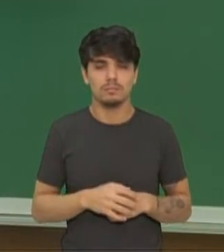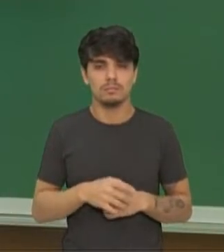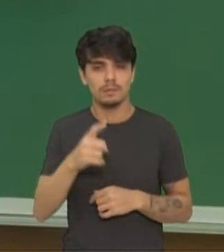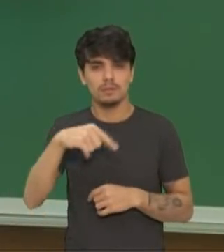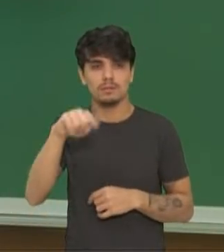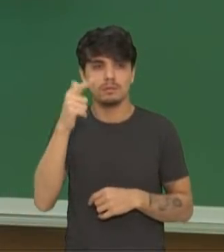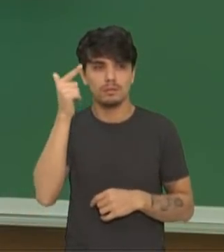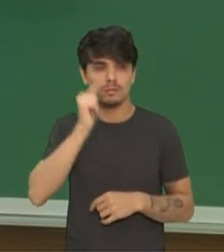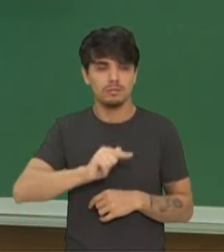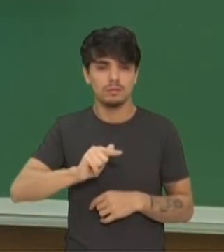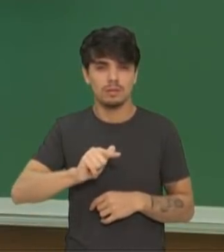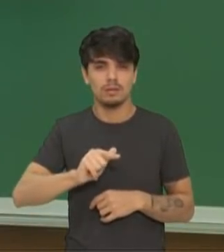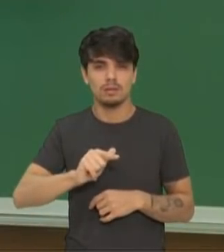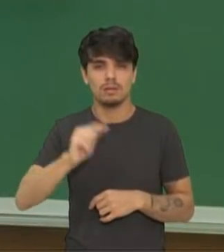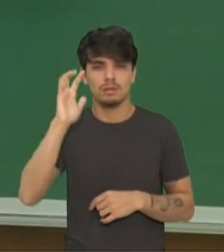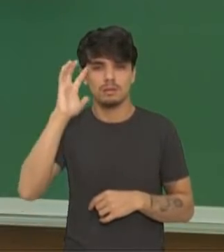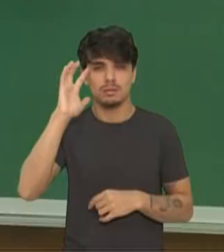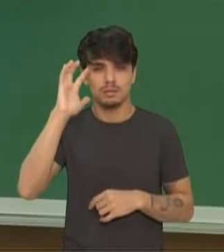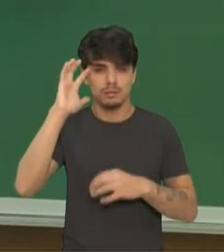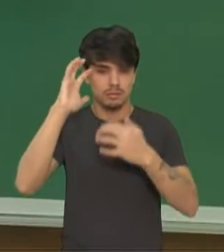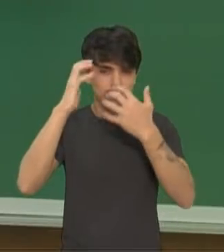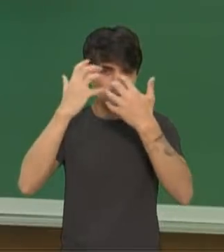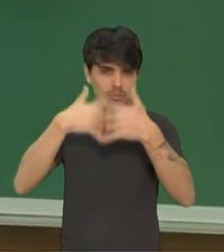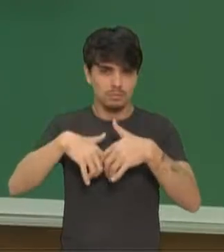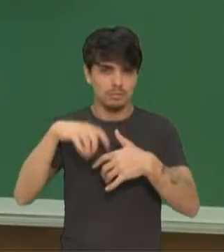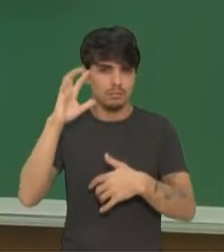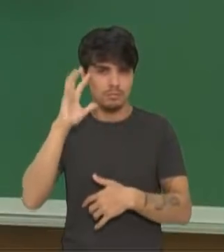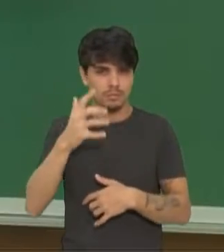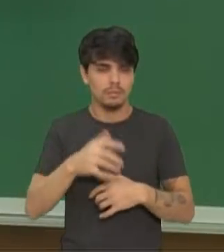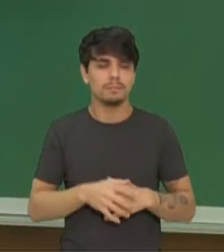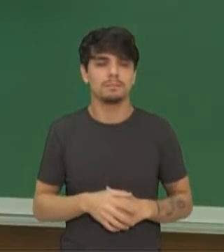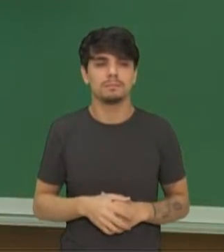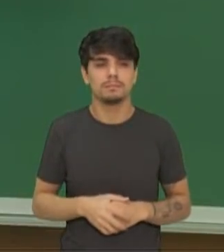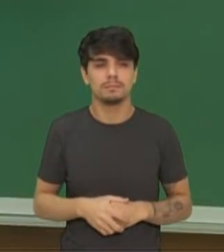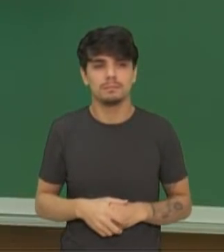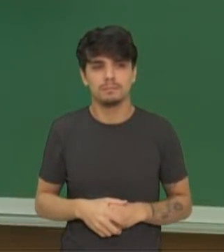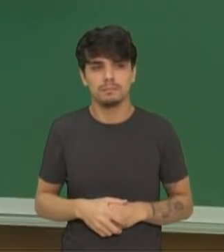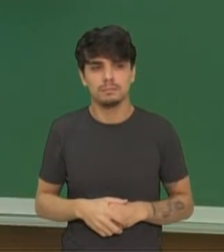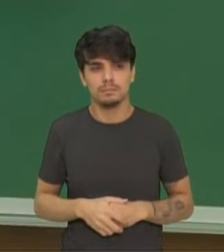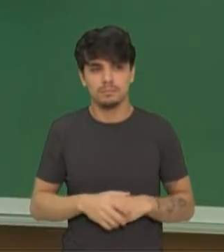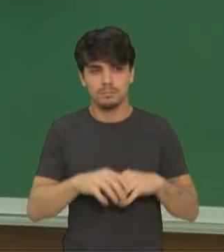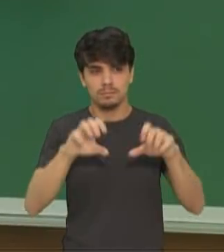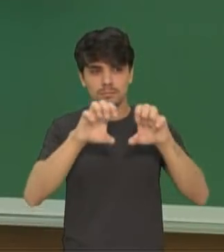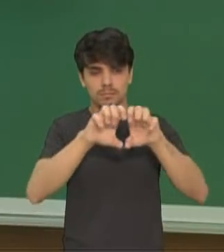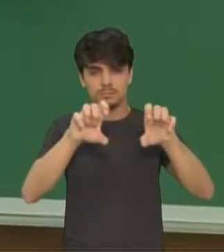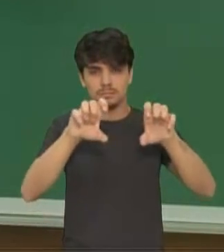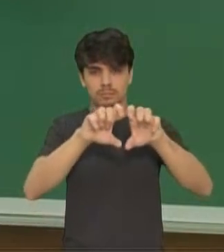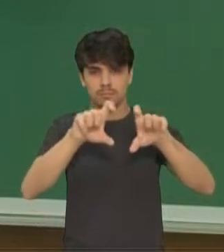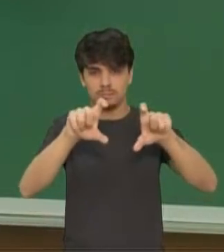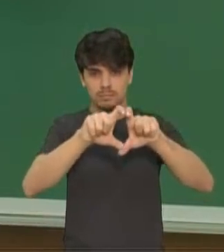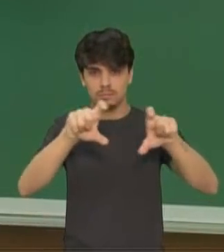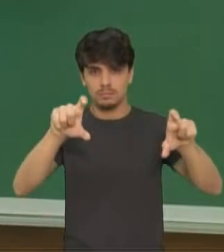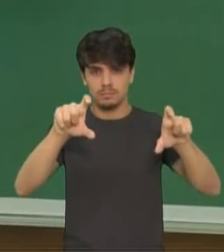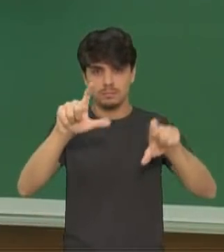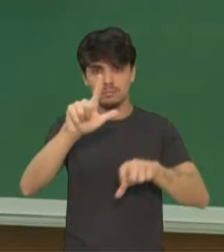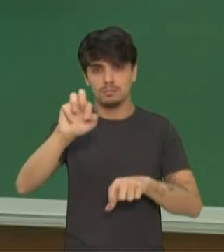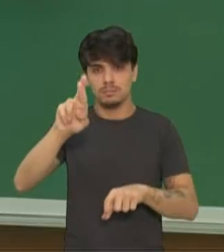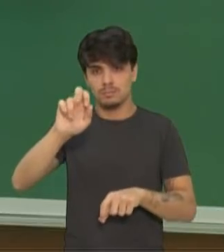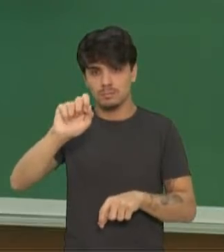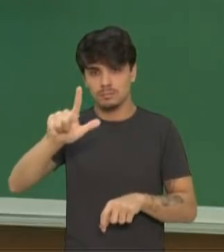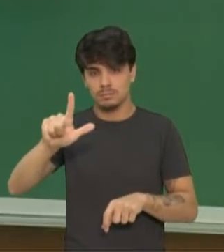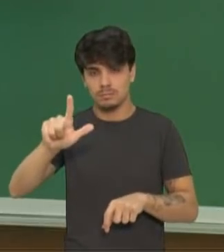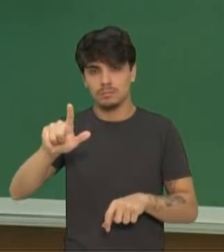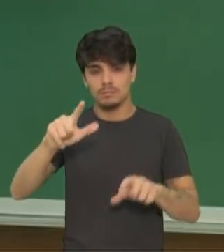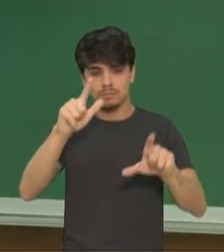conseguem resolver essa B. Né? Vamos ver se vocês conseguem? A equação literal na incógnita F,